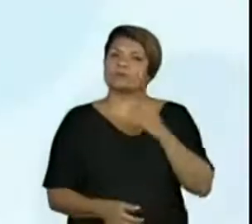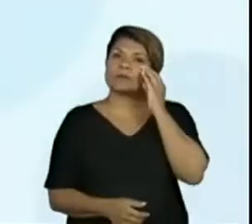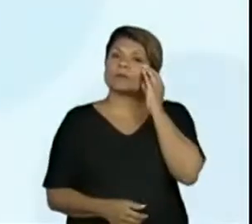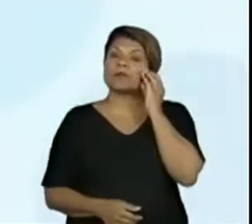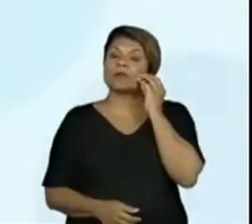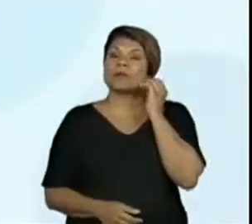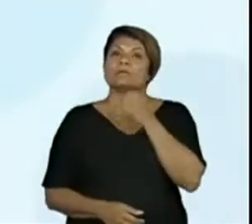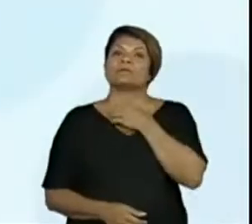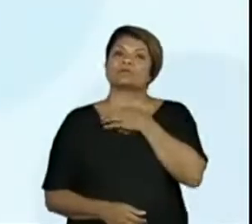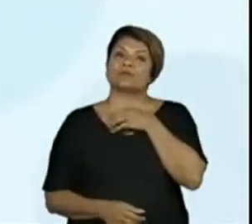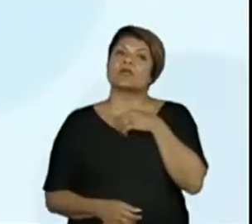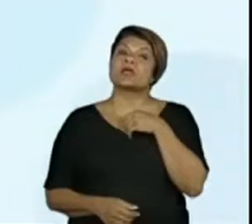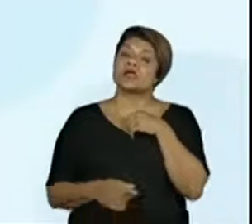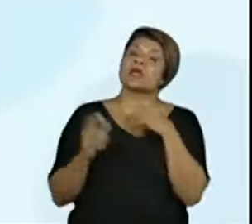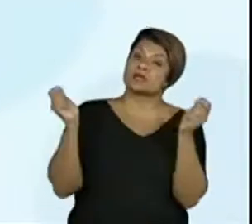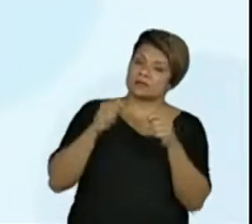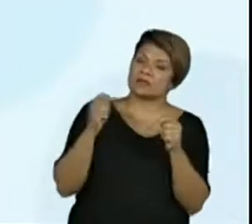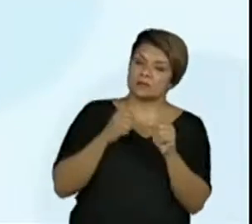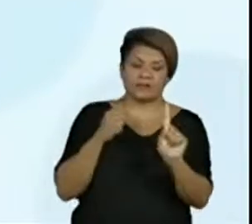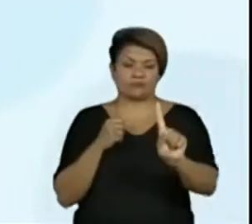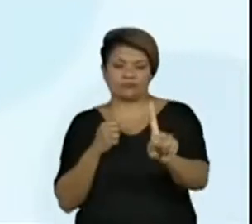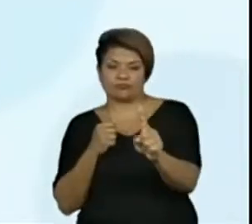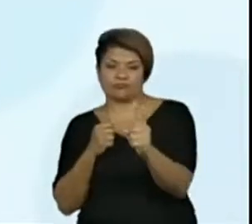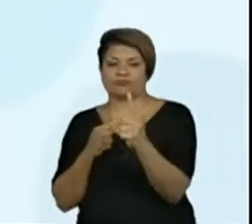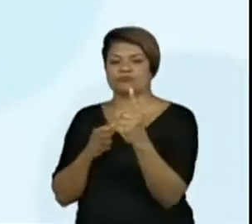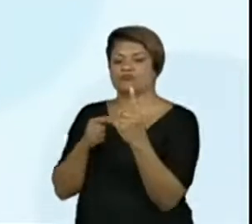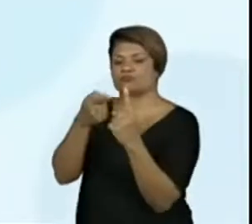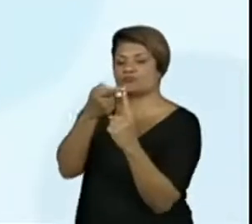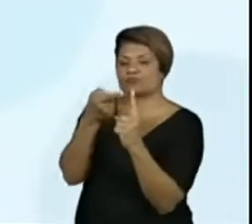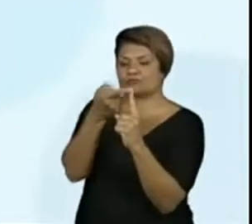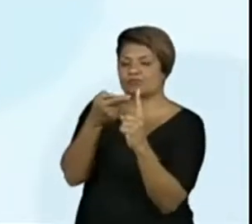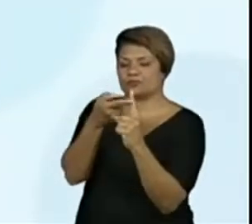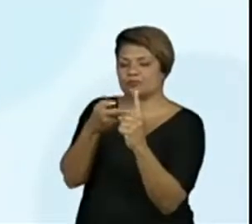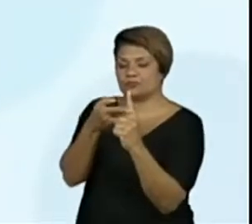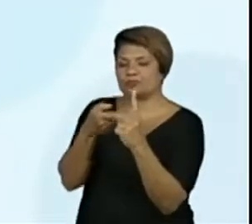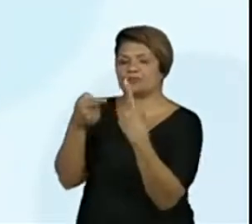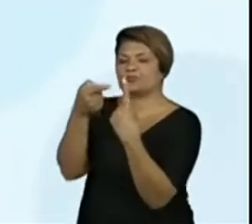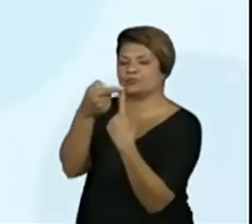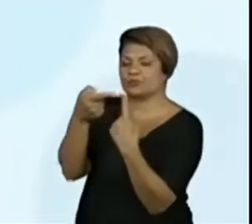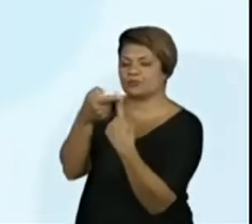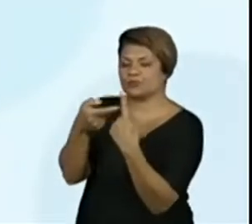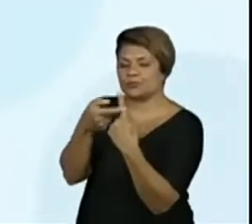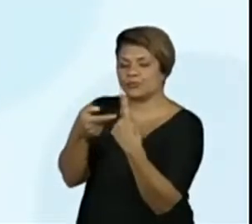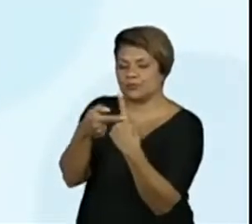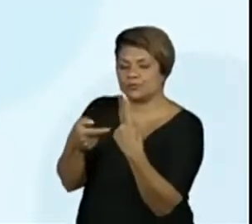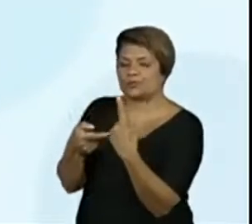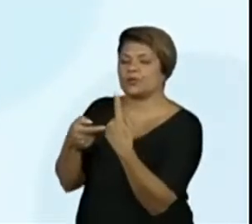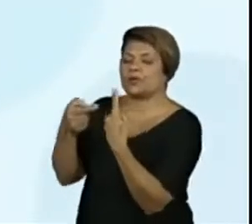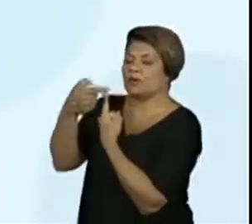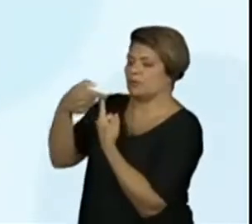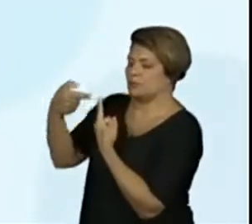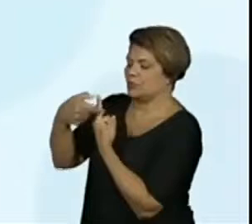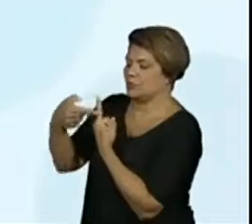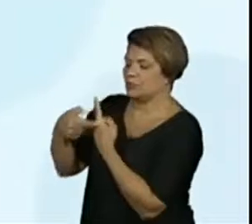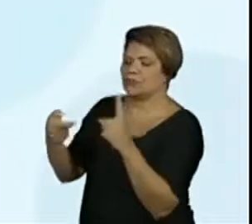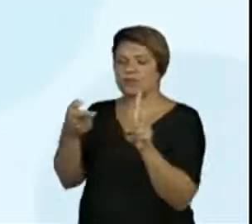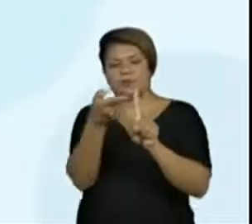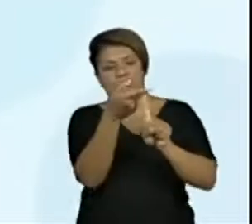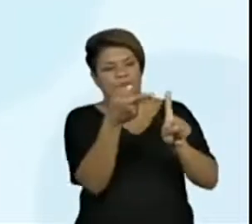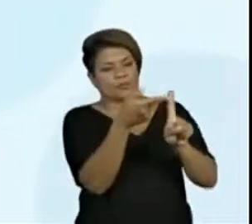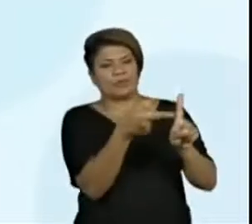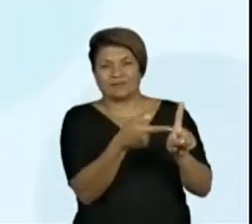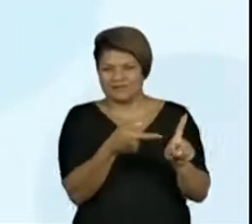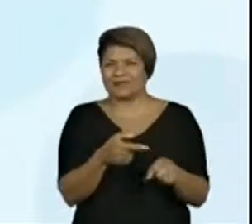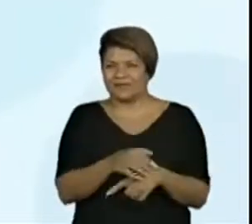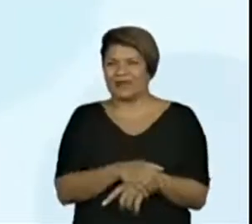temos outra configuração de risquinhos e supostamente uma contagem. Pois é, esse osso